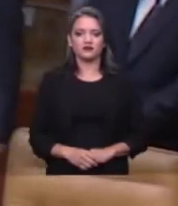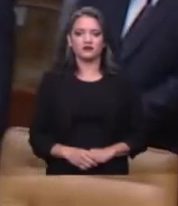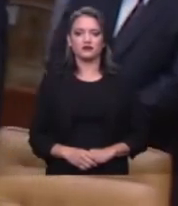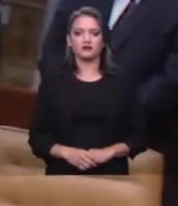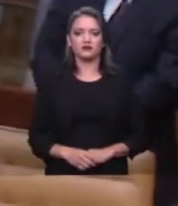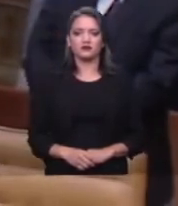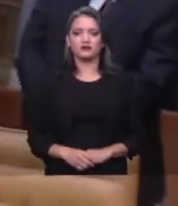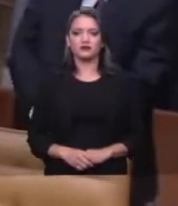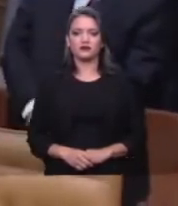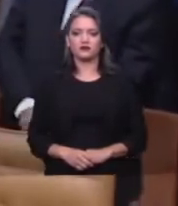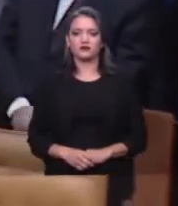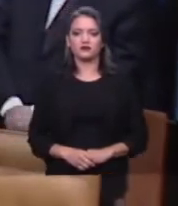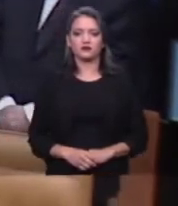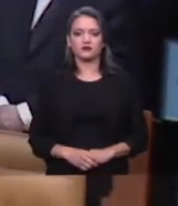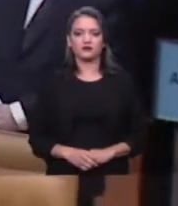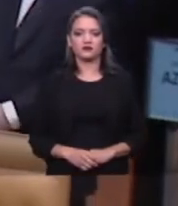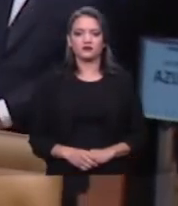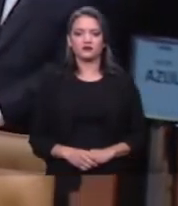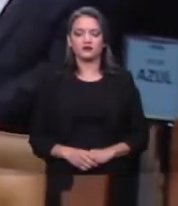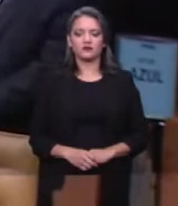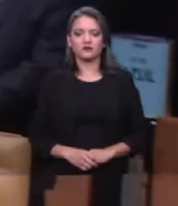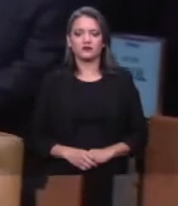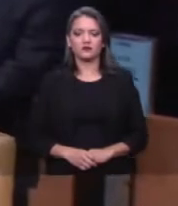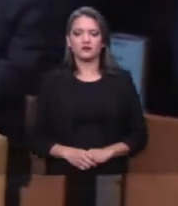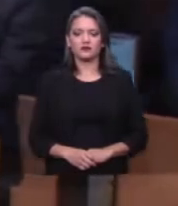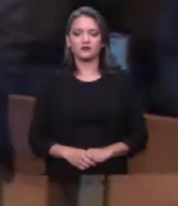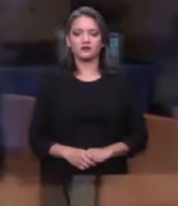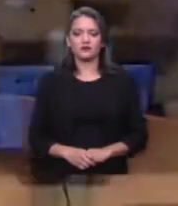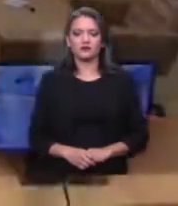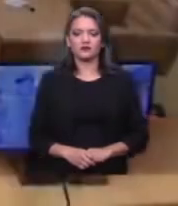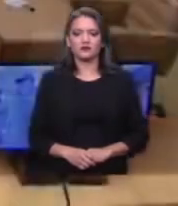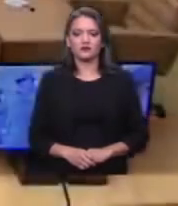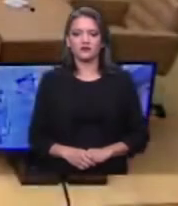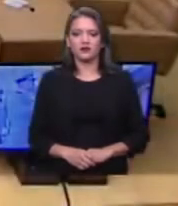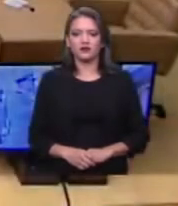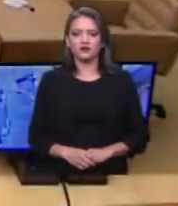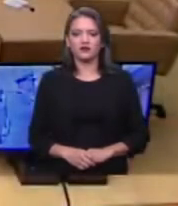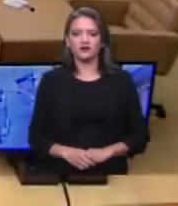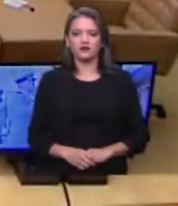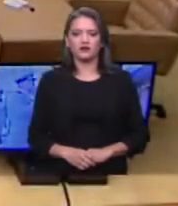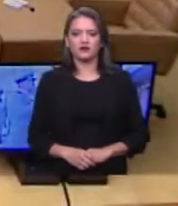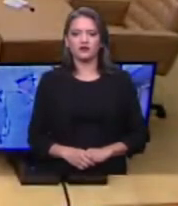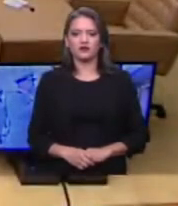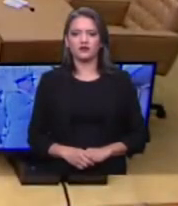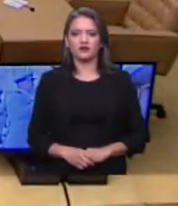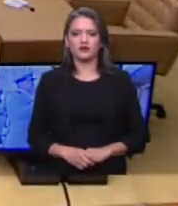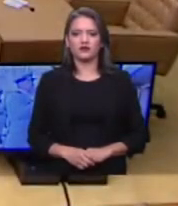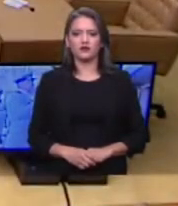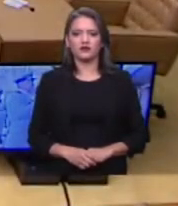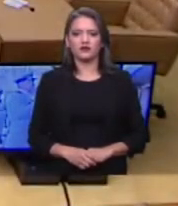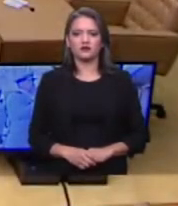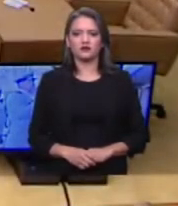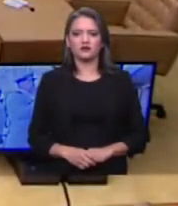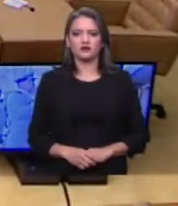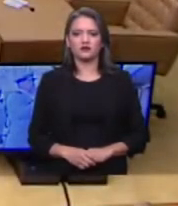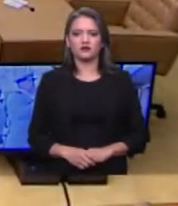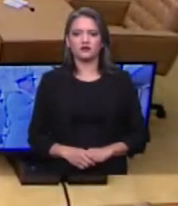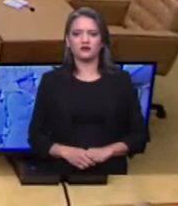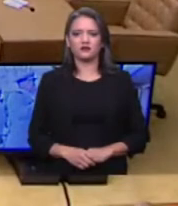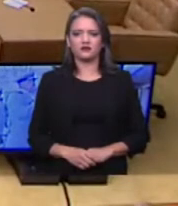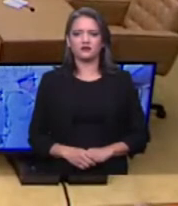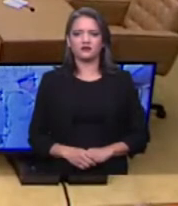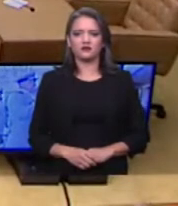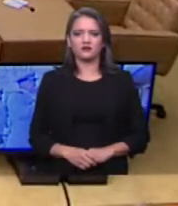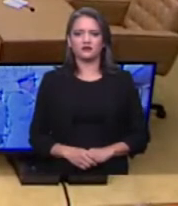ex-ministros do Supremo Tribunal Federal nesta imagem Lewandowski Aires Brito estão ali marcando presença portanto